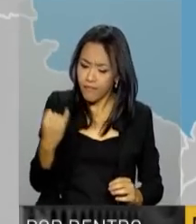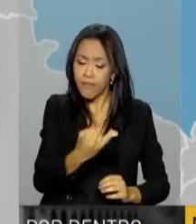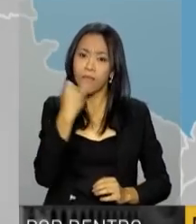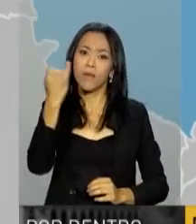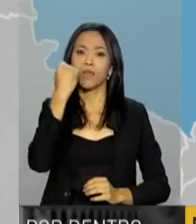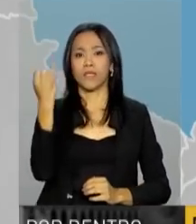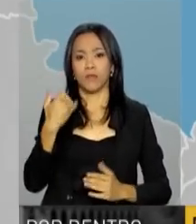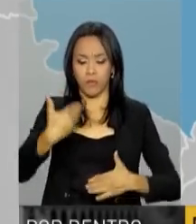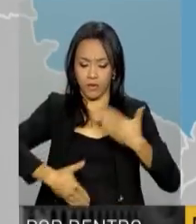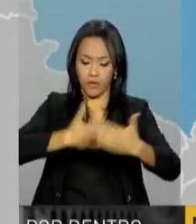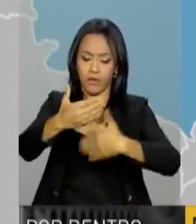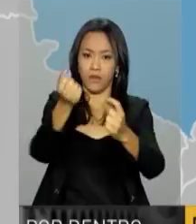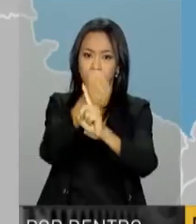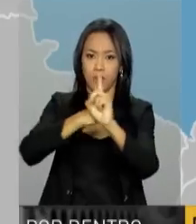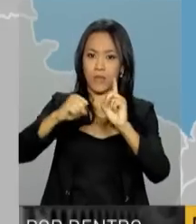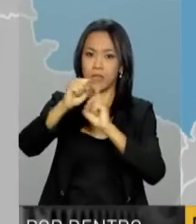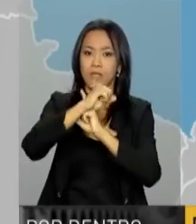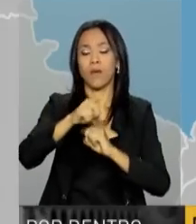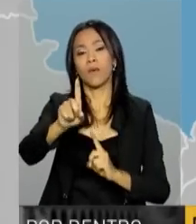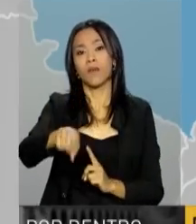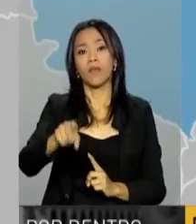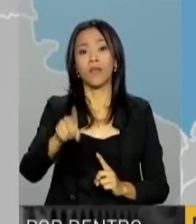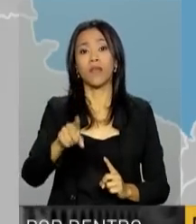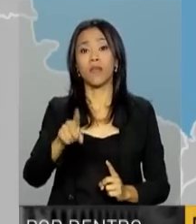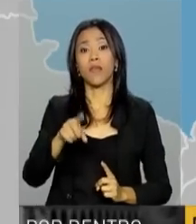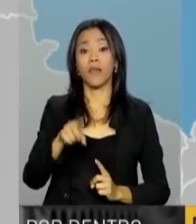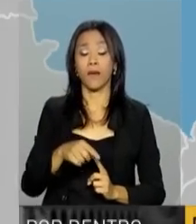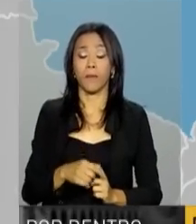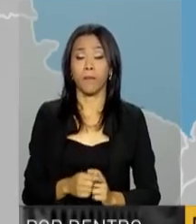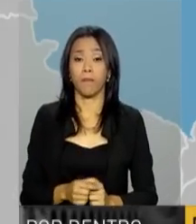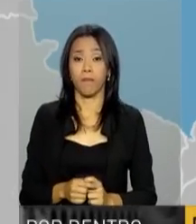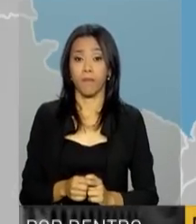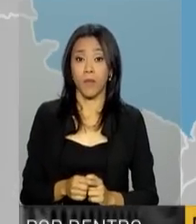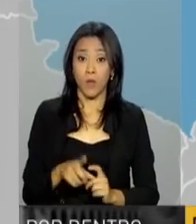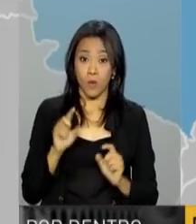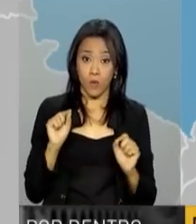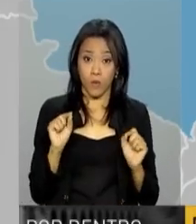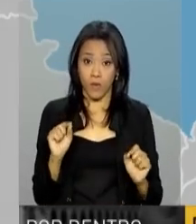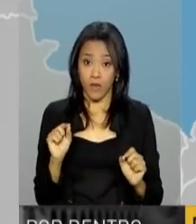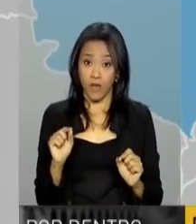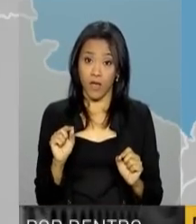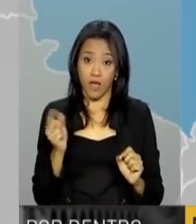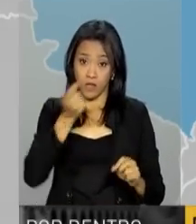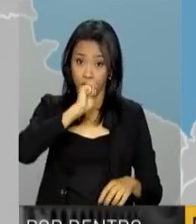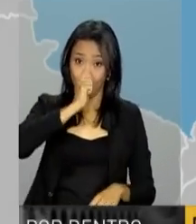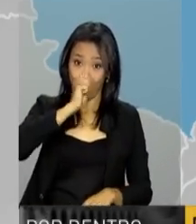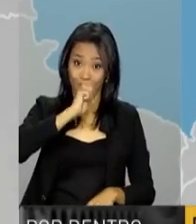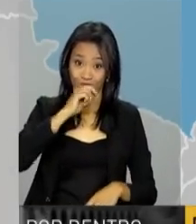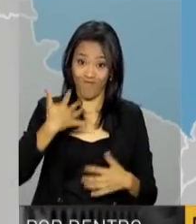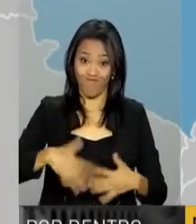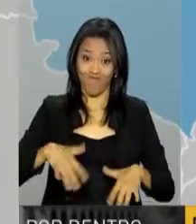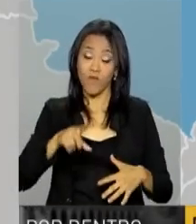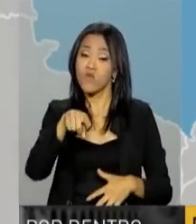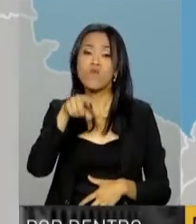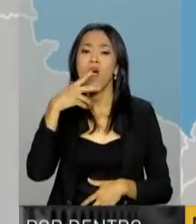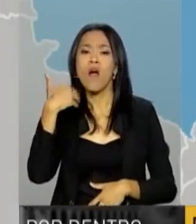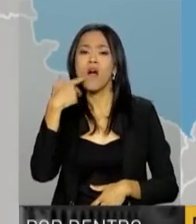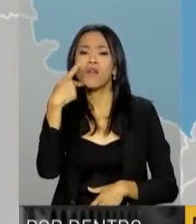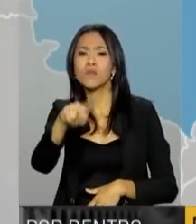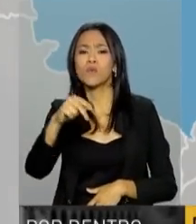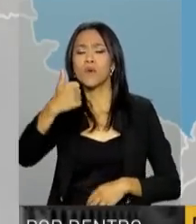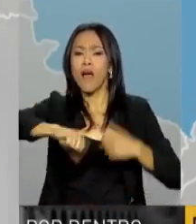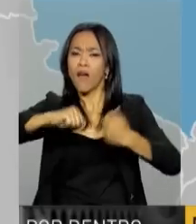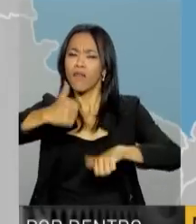é que essa luta contra é uma das mazelas mazelas do país que é que são as drogas qual é a avaliação que o senhor faz e e